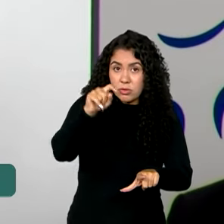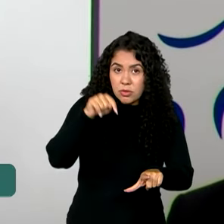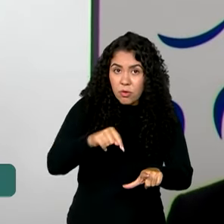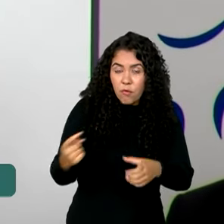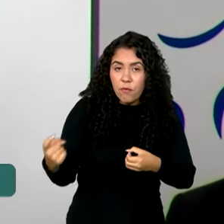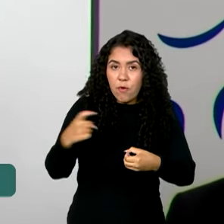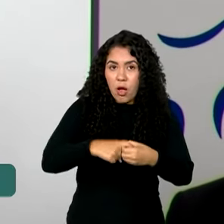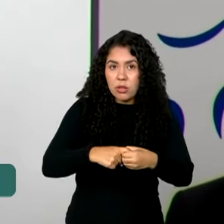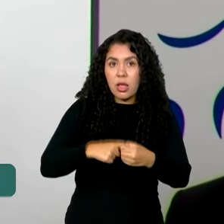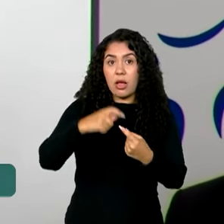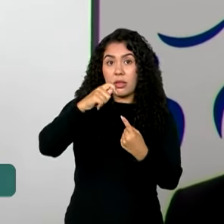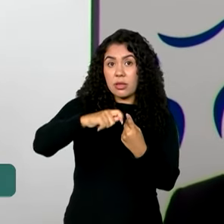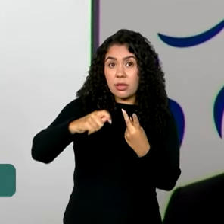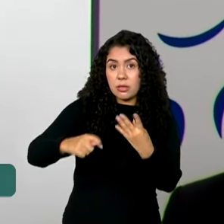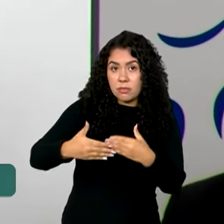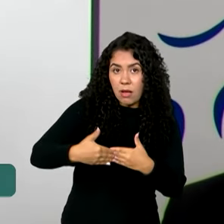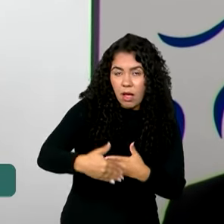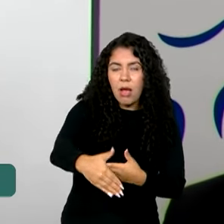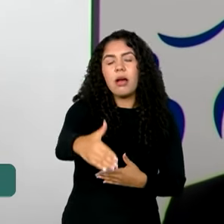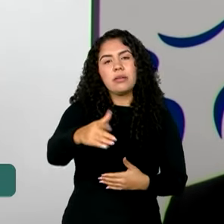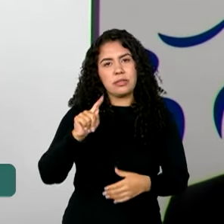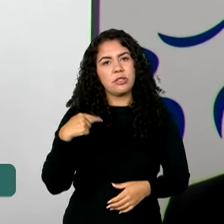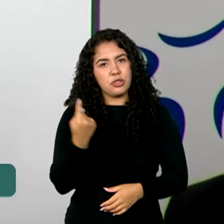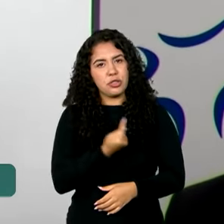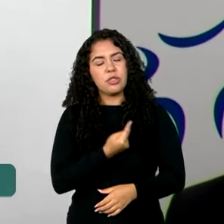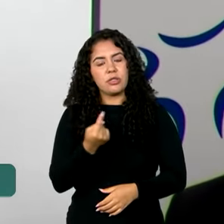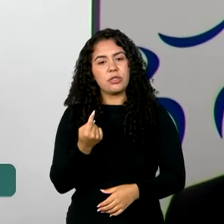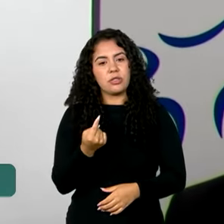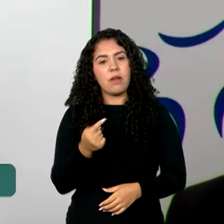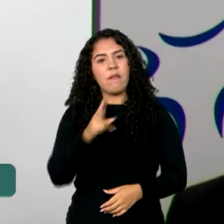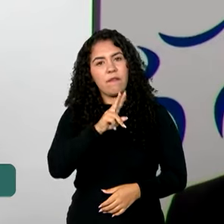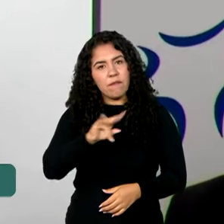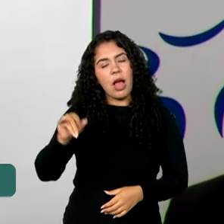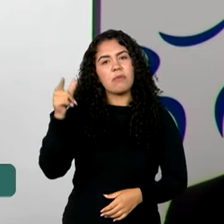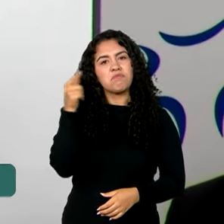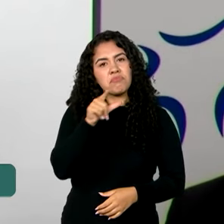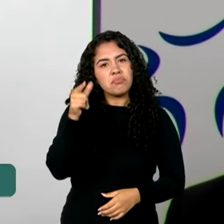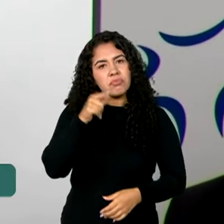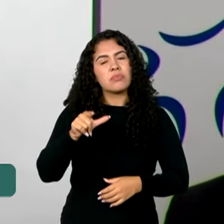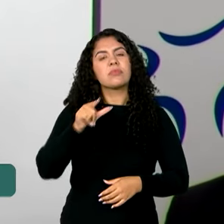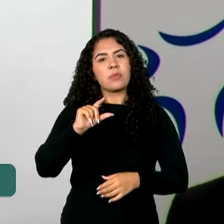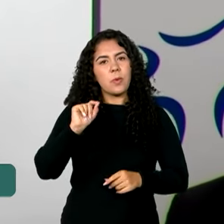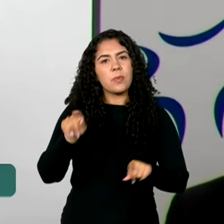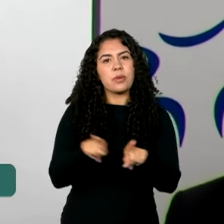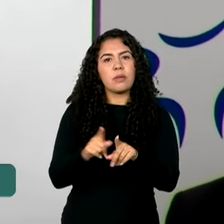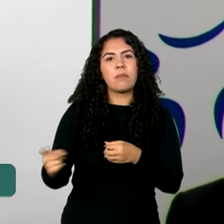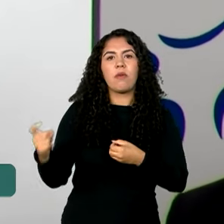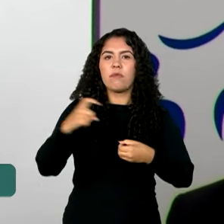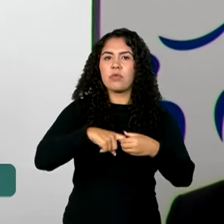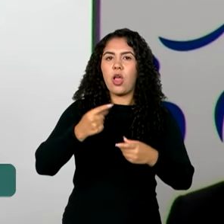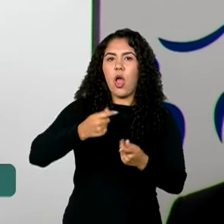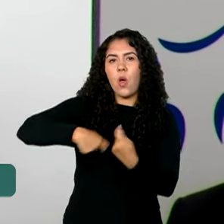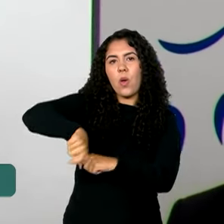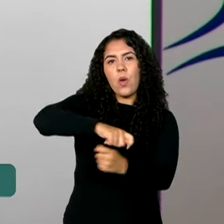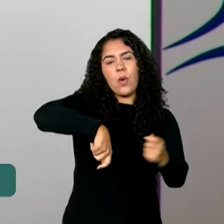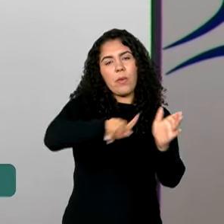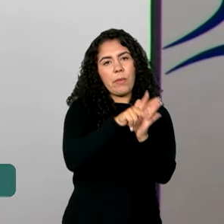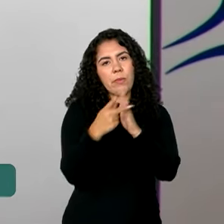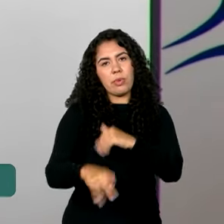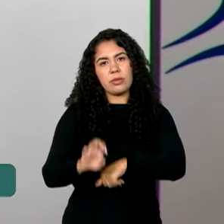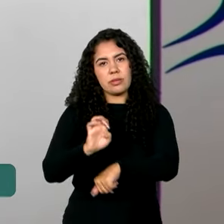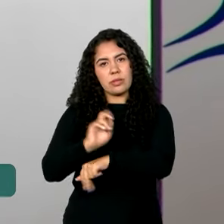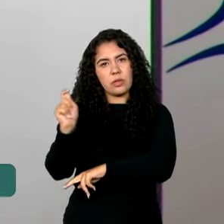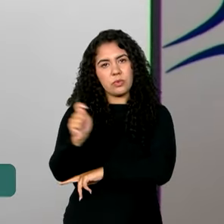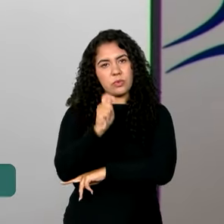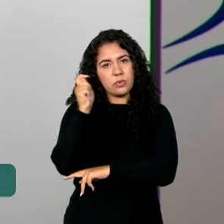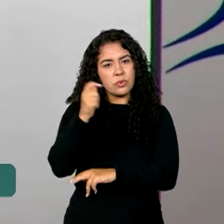próximos 3 meses, a gente vai ativar ainda mais a retomada da economia do Rio Grande do Sul. É uma